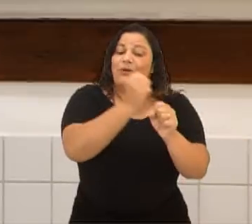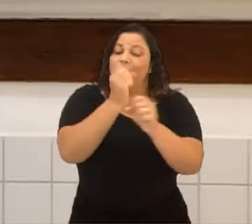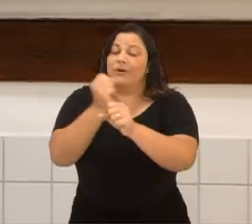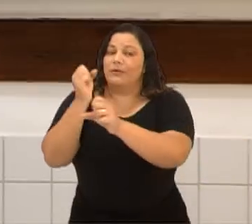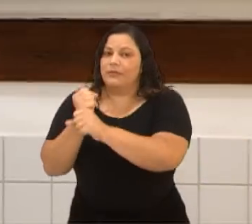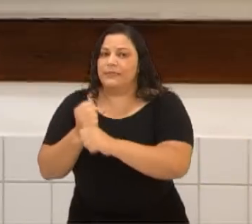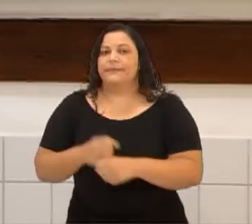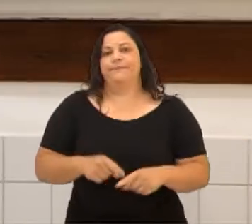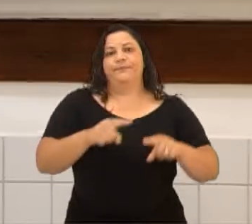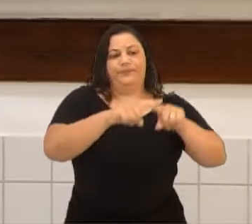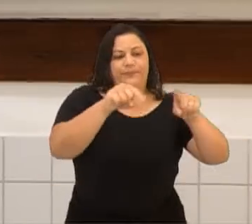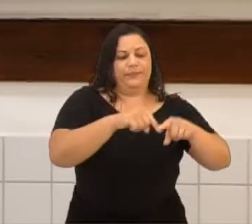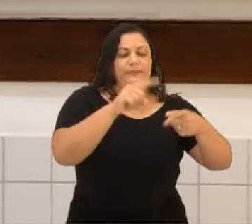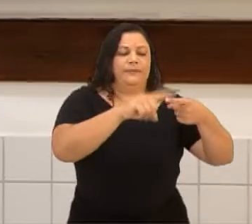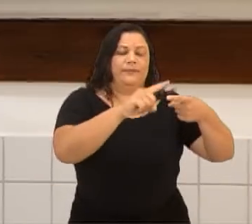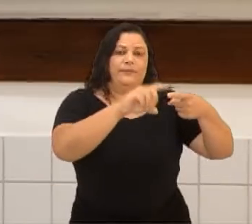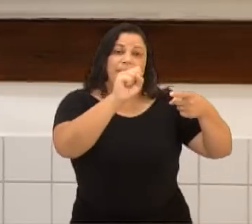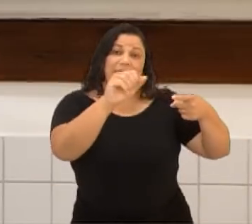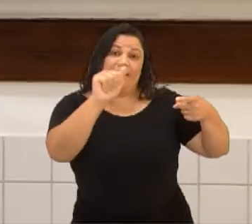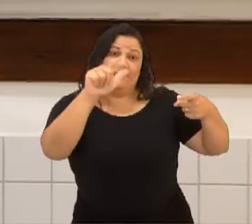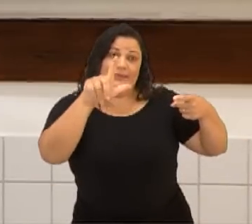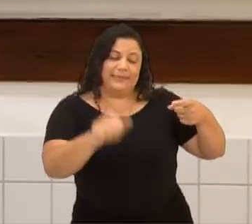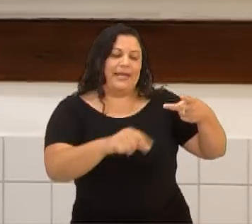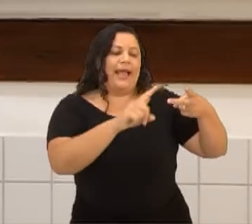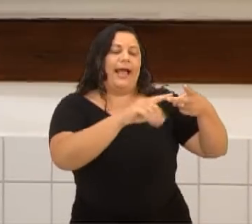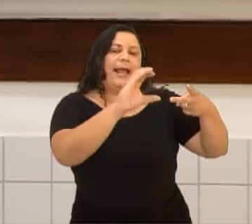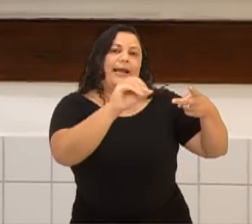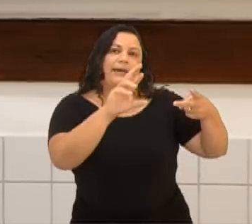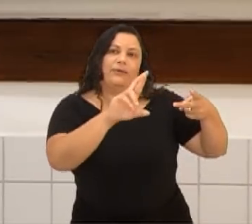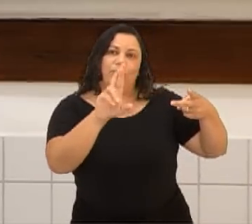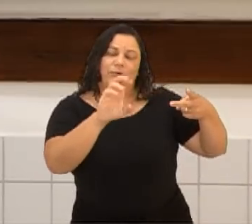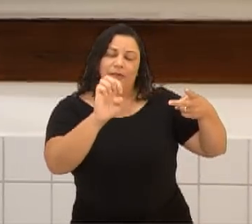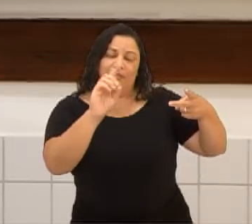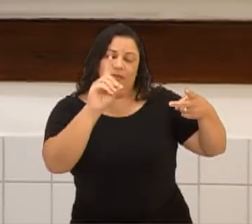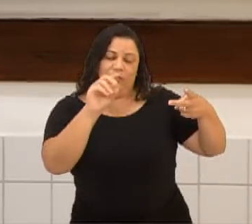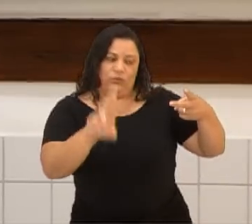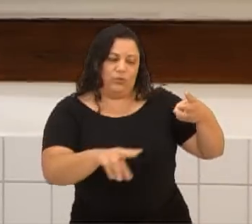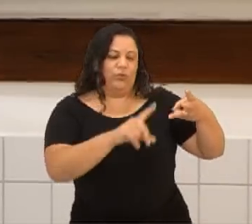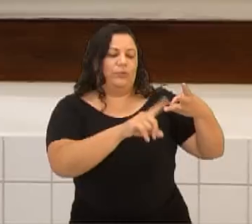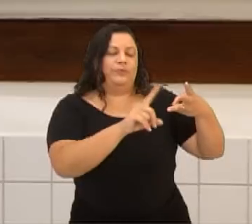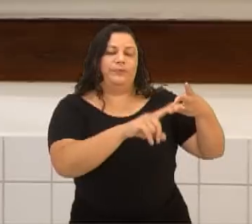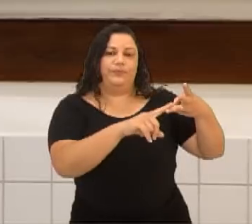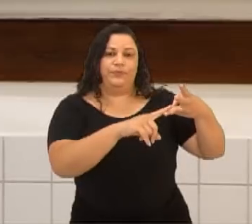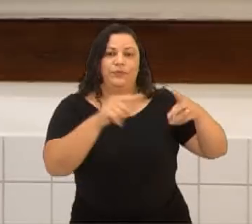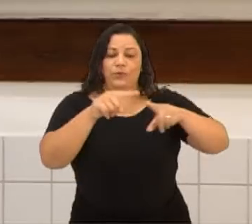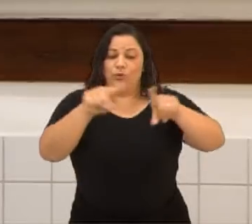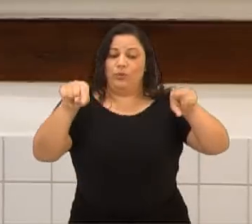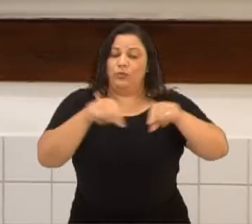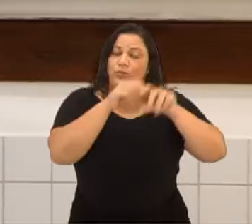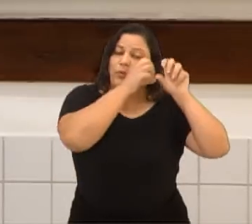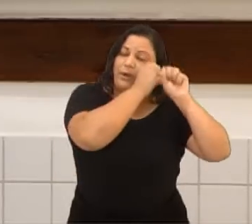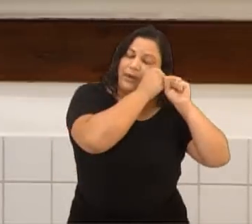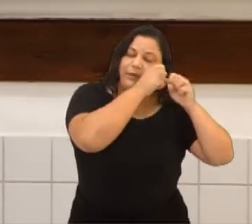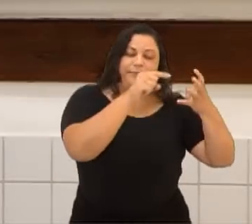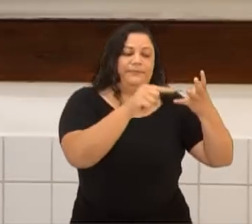piso da sala, do corredor, dos 2 dormitórios. Então, nós vamos ter que